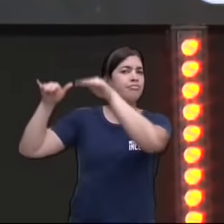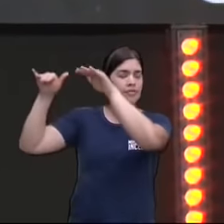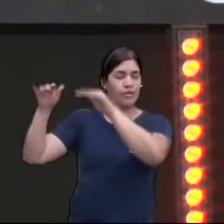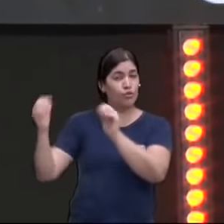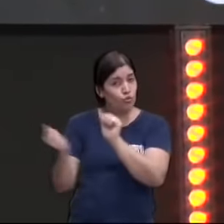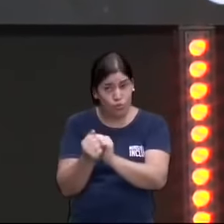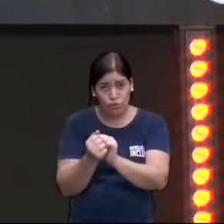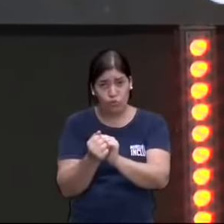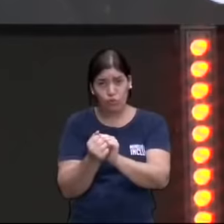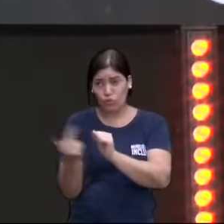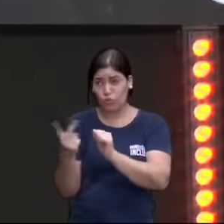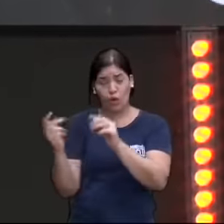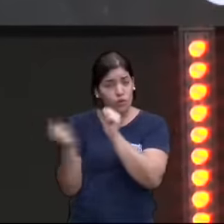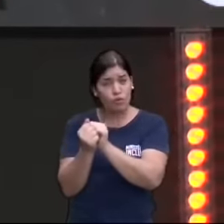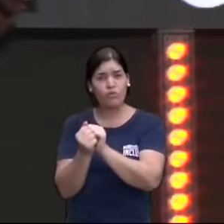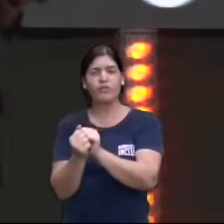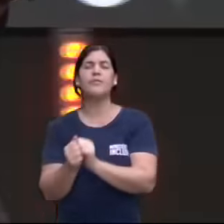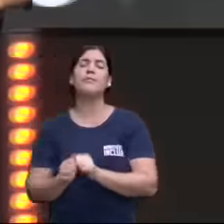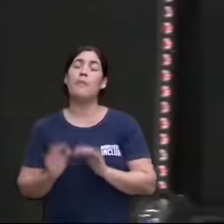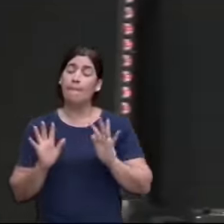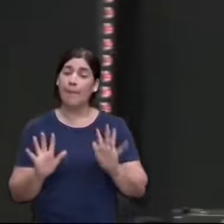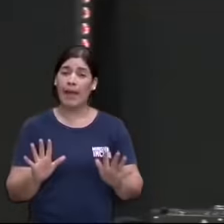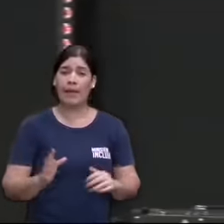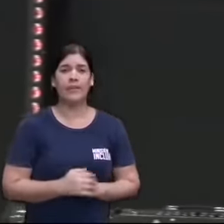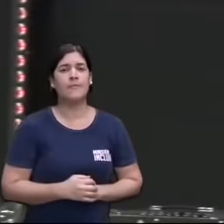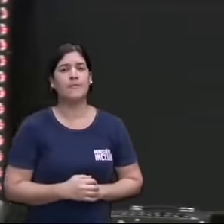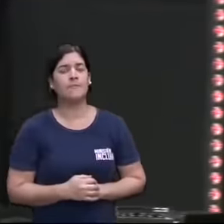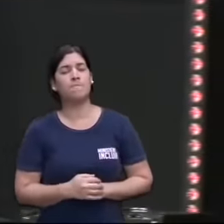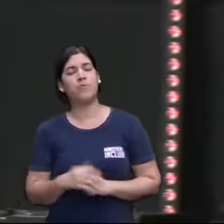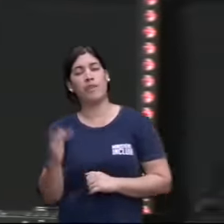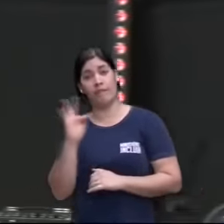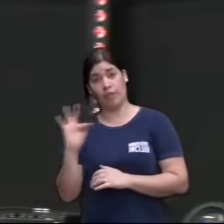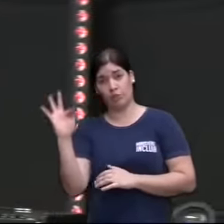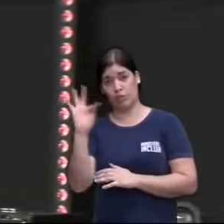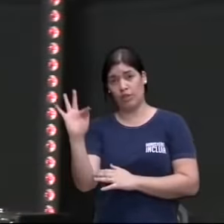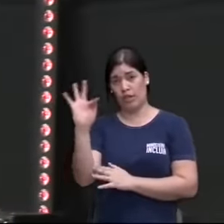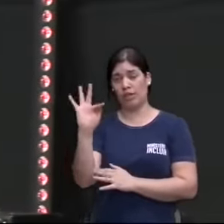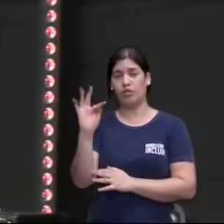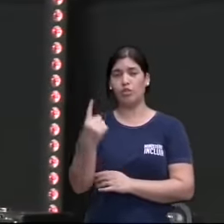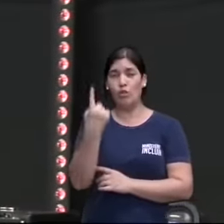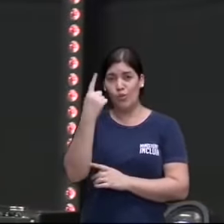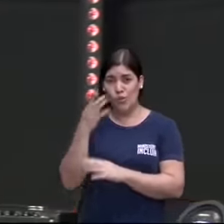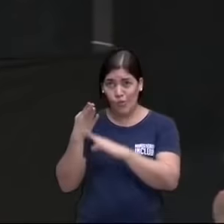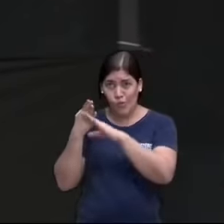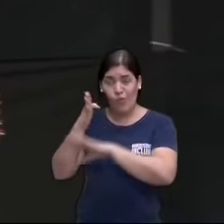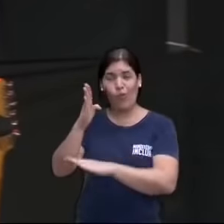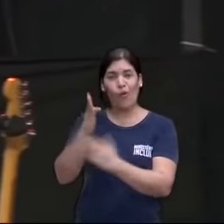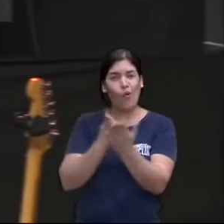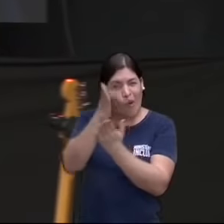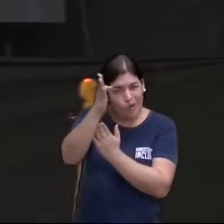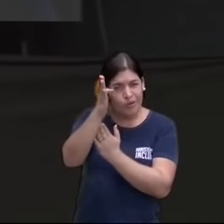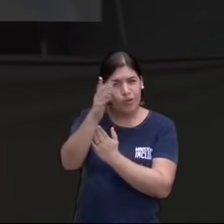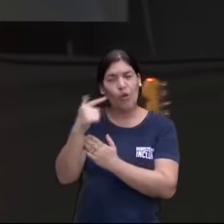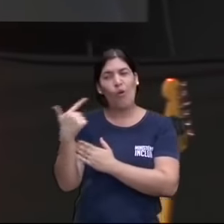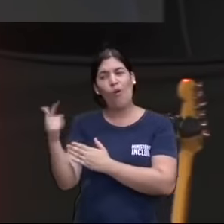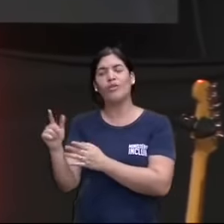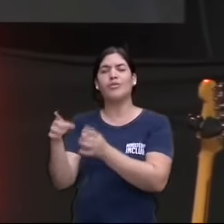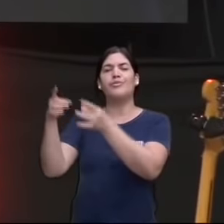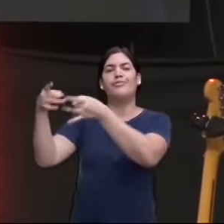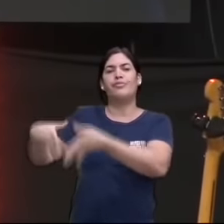Juntos. Mas aí, quando chegou na faculdade, um prosseguiu e o outro abandonou os estudos.